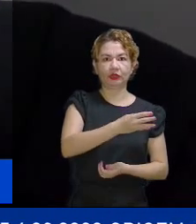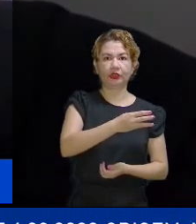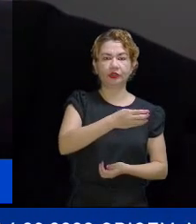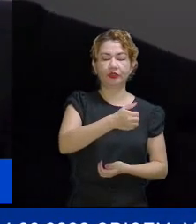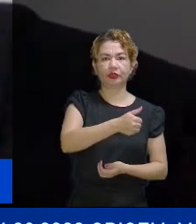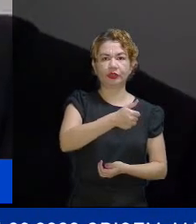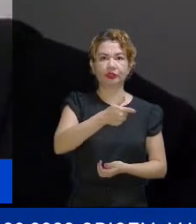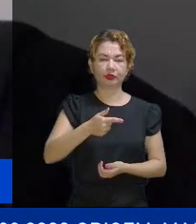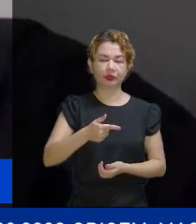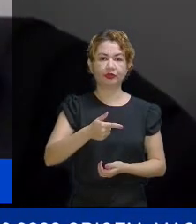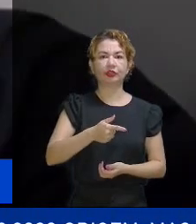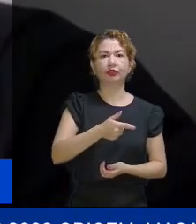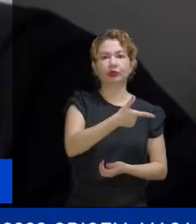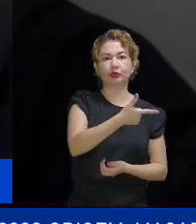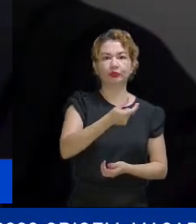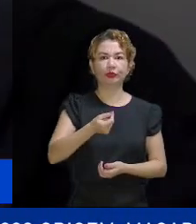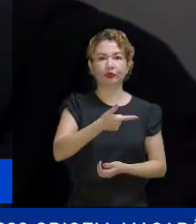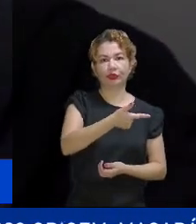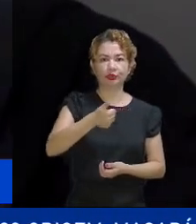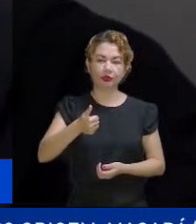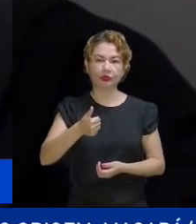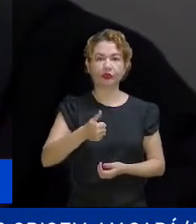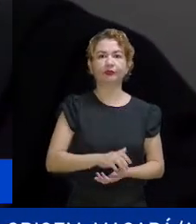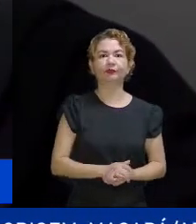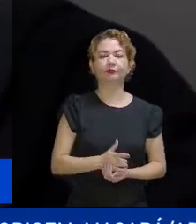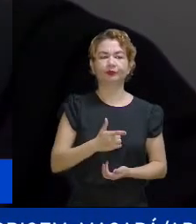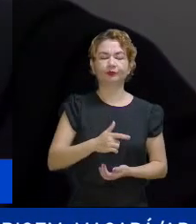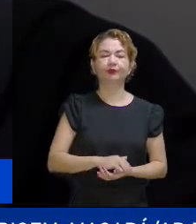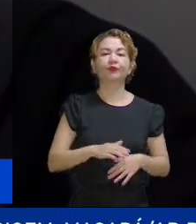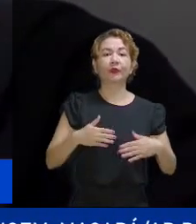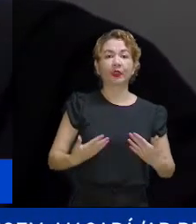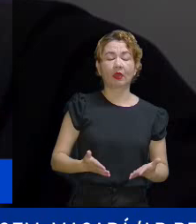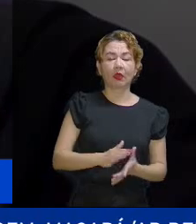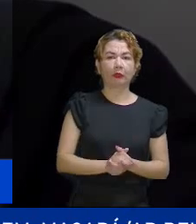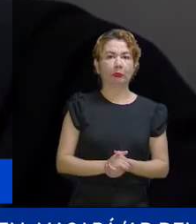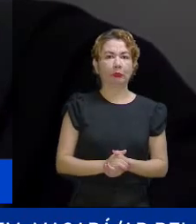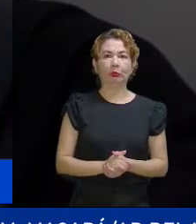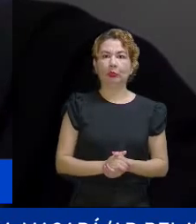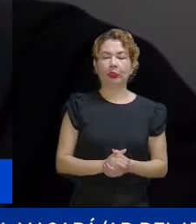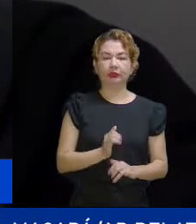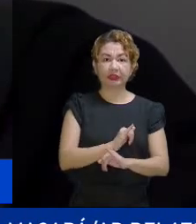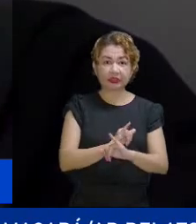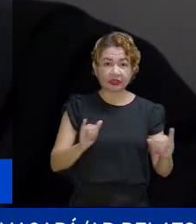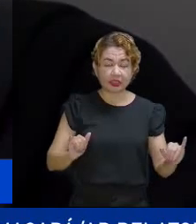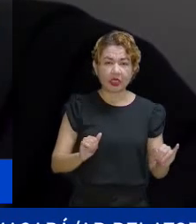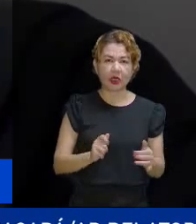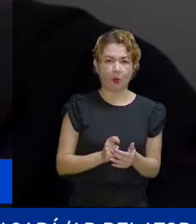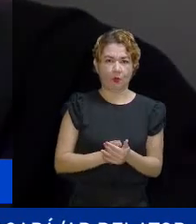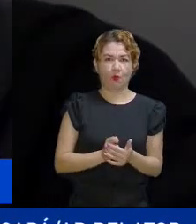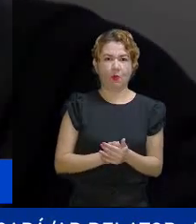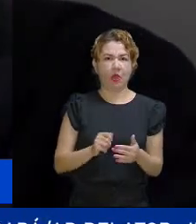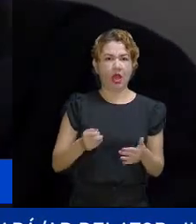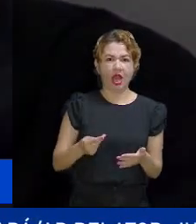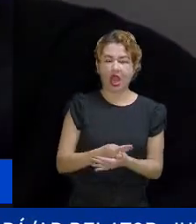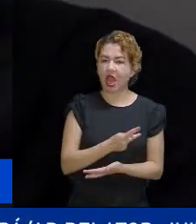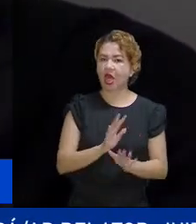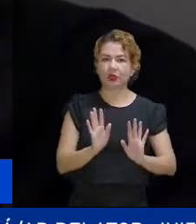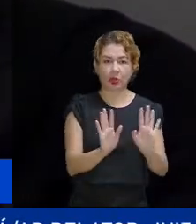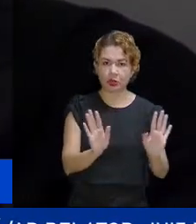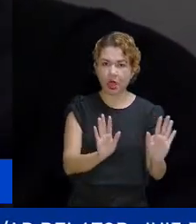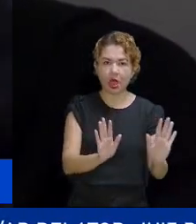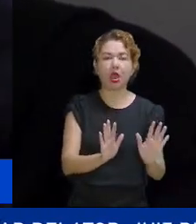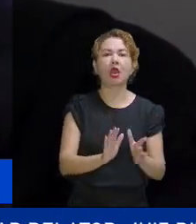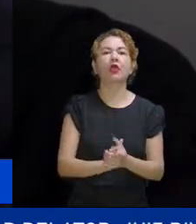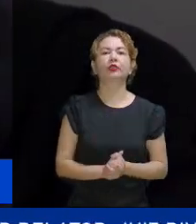402 de 2012, não havendo que se falar em qualquer abusividade no indeferimento do direito da impetrante na